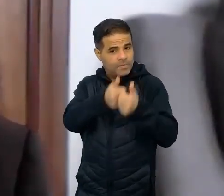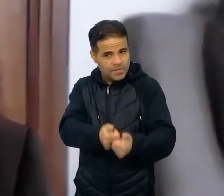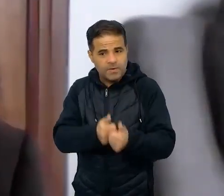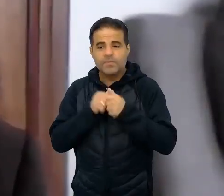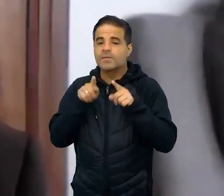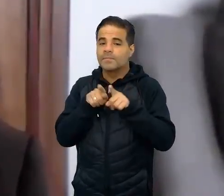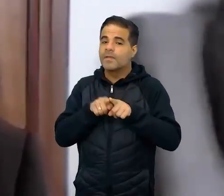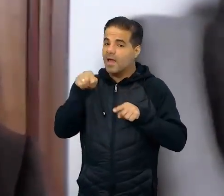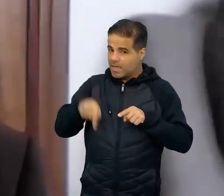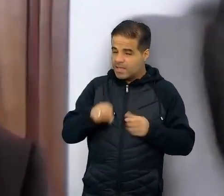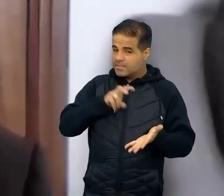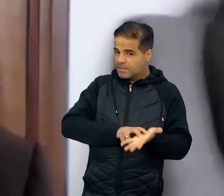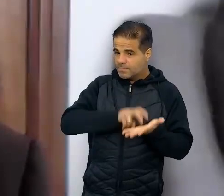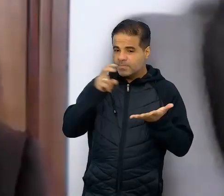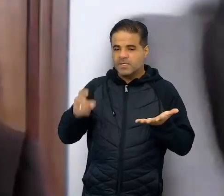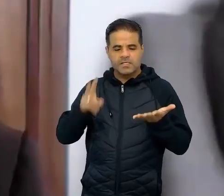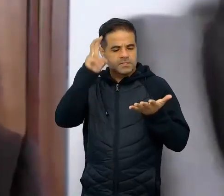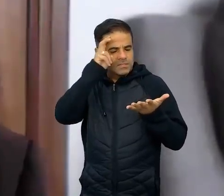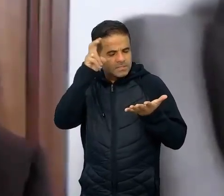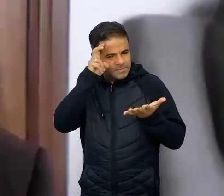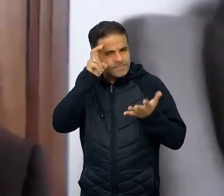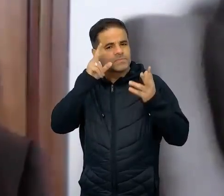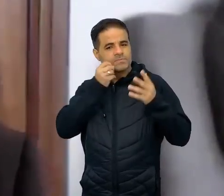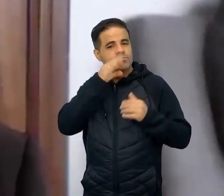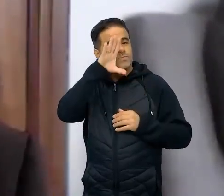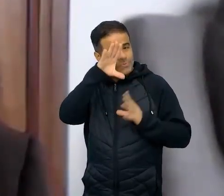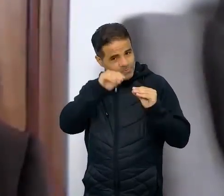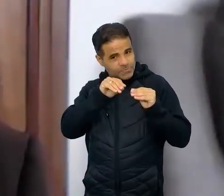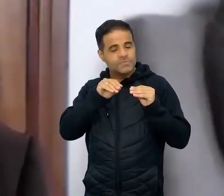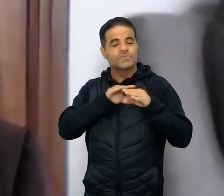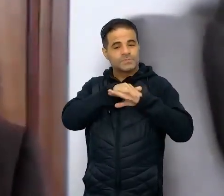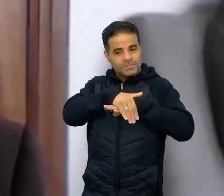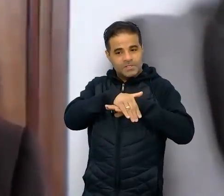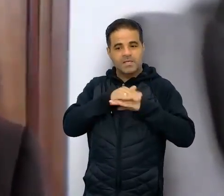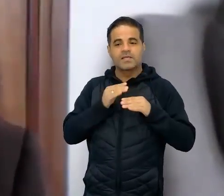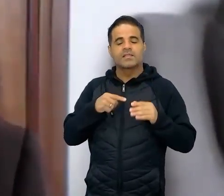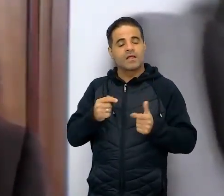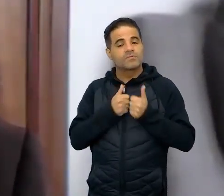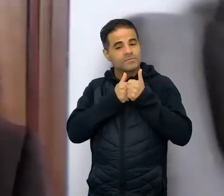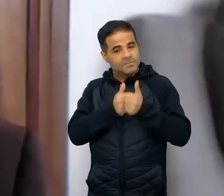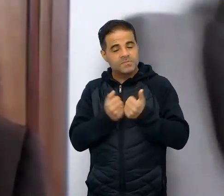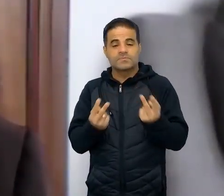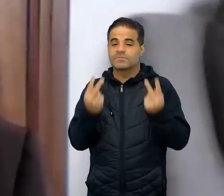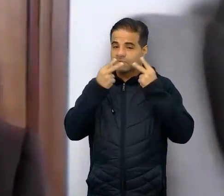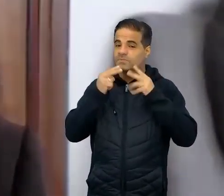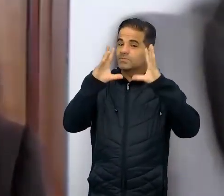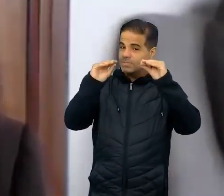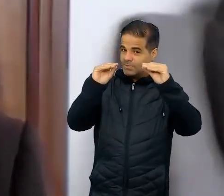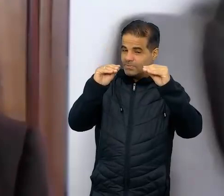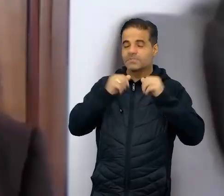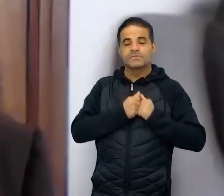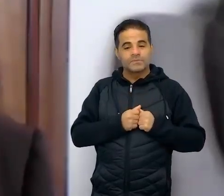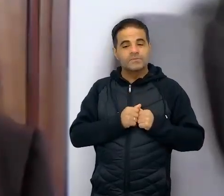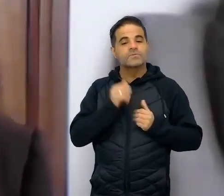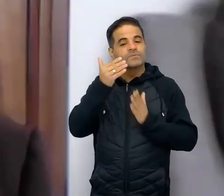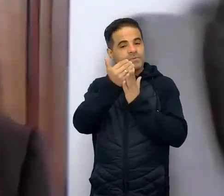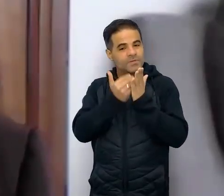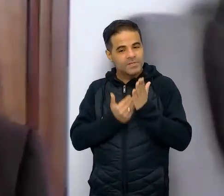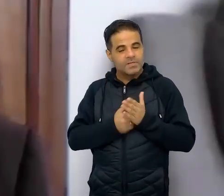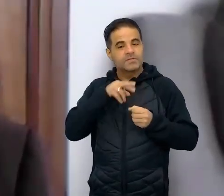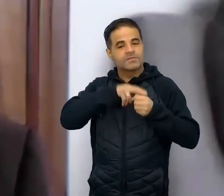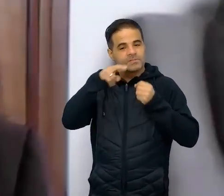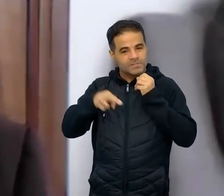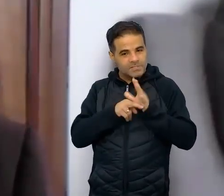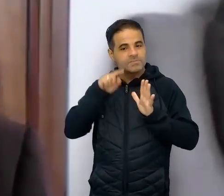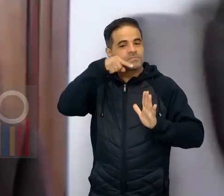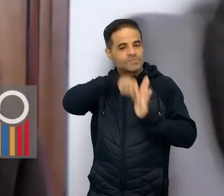assistindo nesta manhã de quinta-feira e boa noite para quem está nos assistindo à noite no programa de